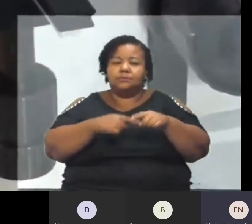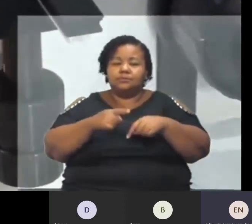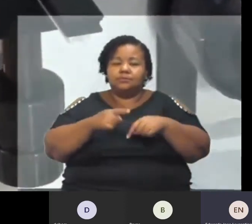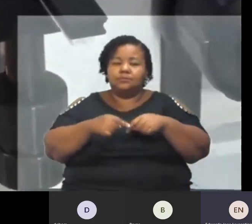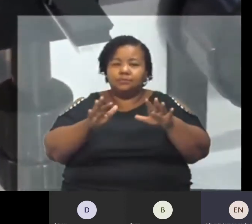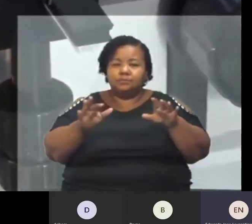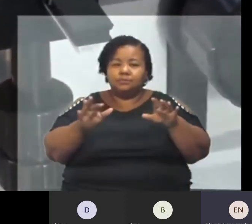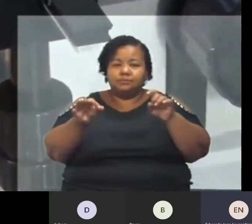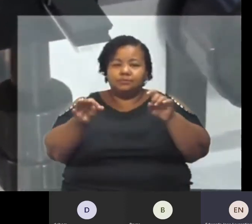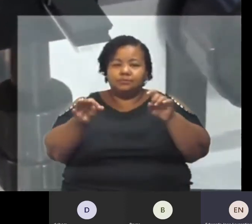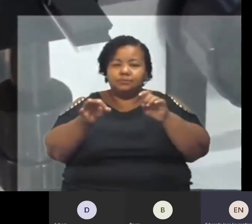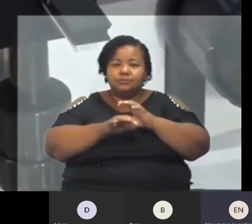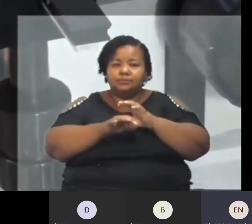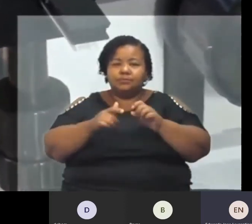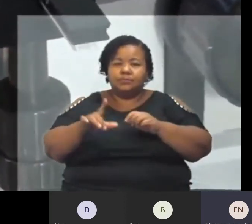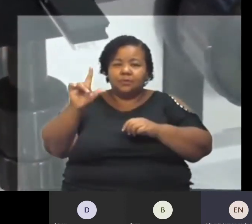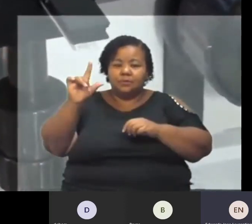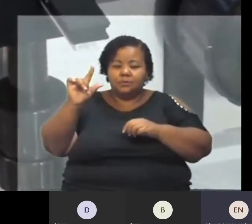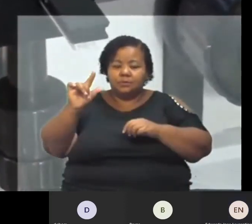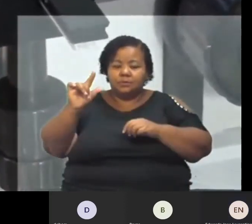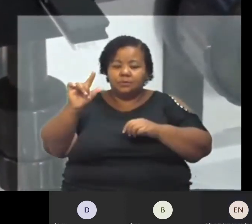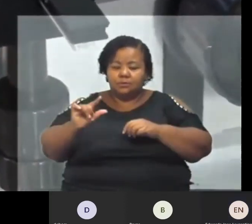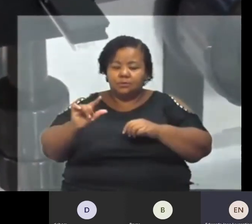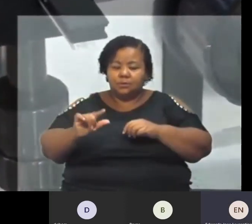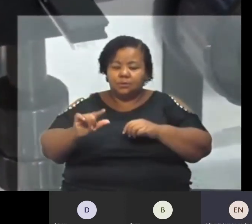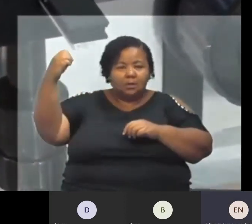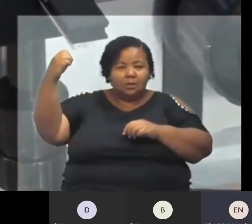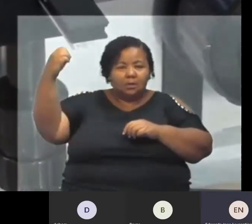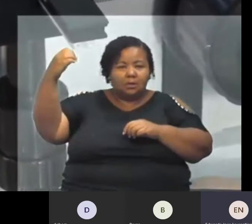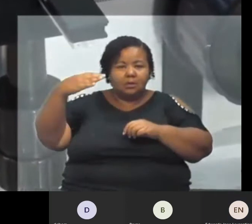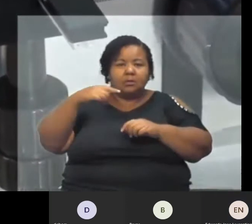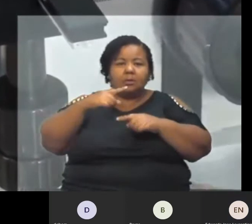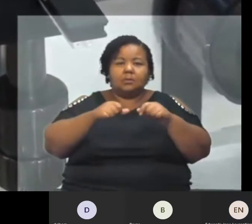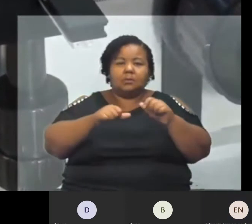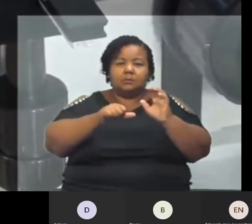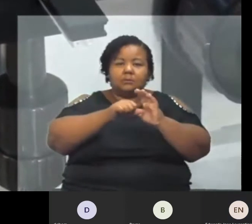que utilizou, diminui a intensidade de luz e aí você